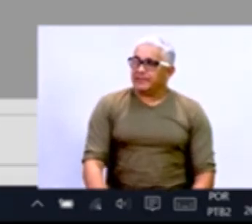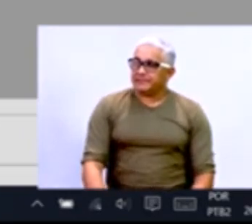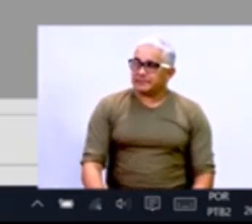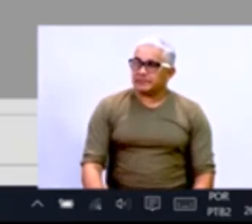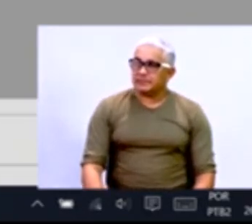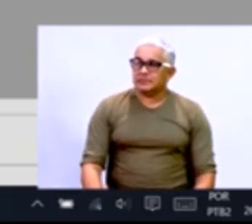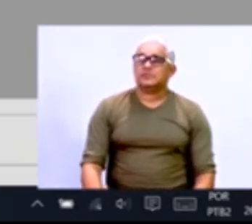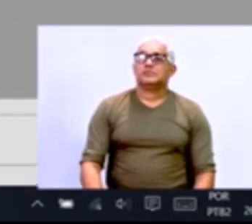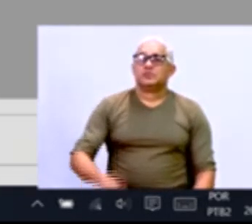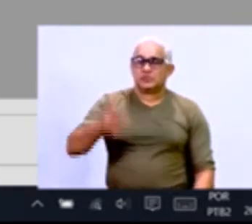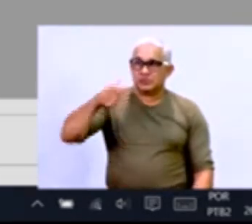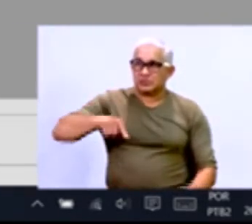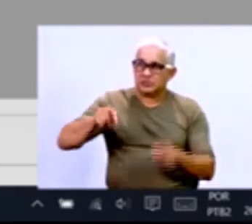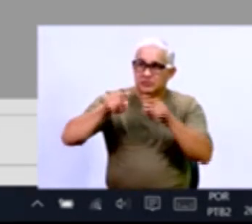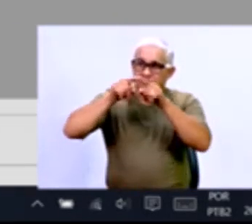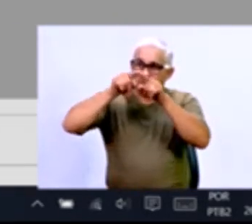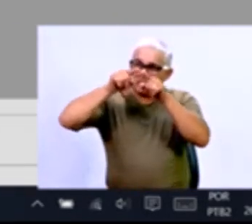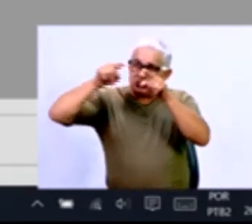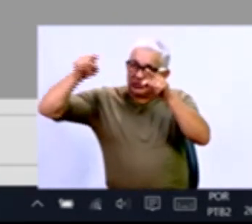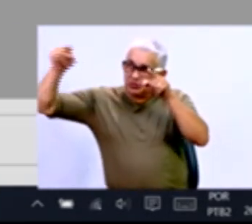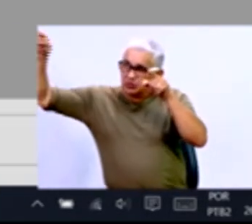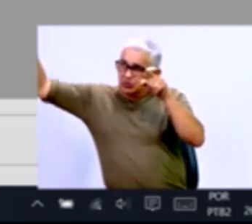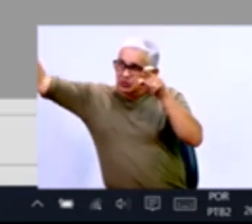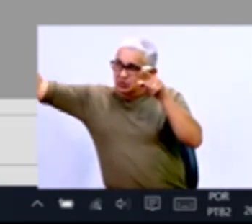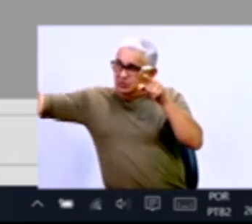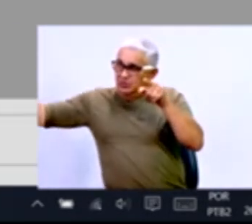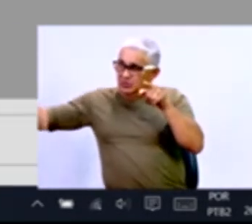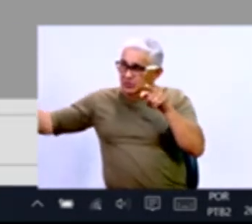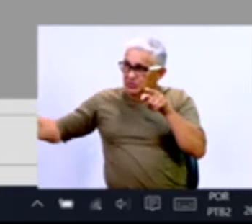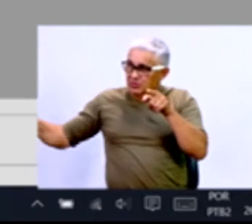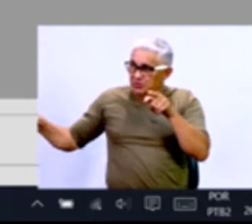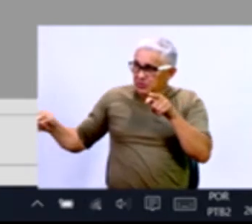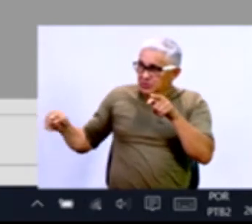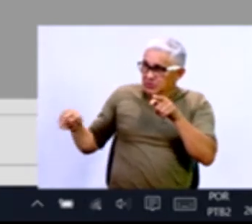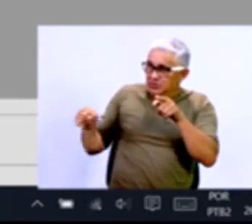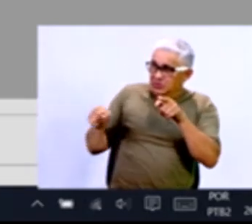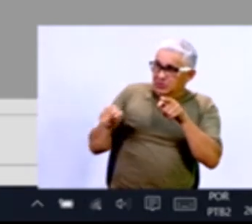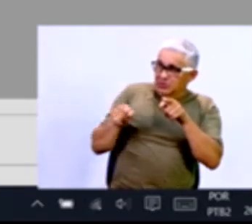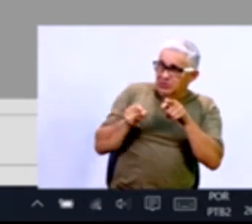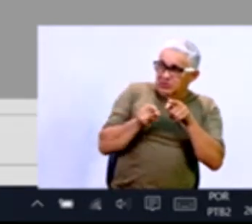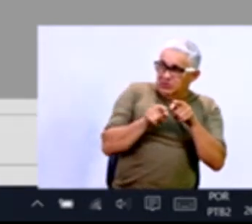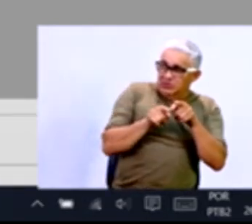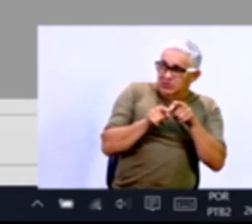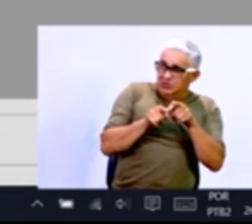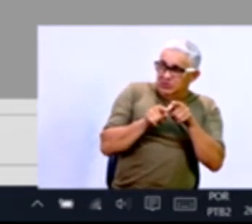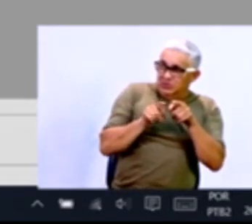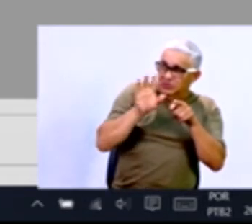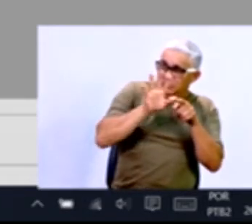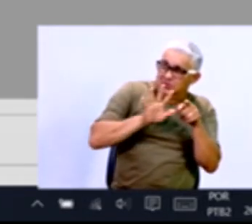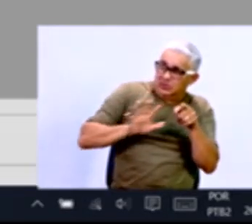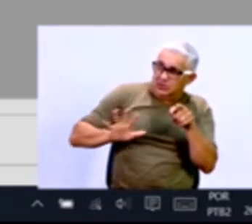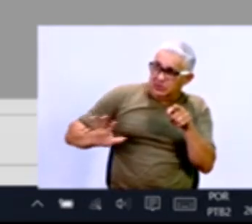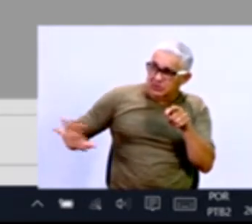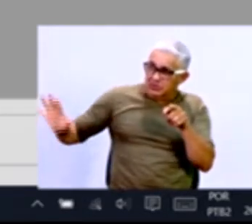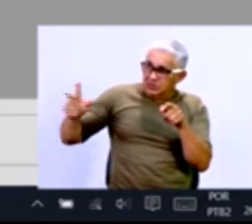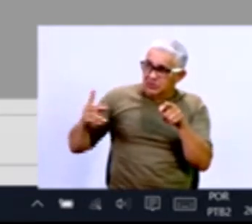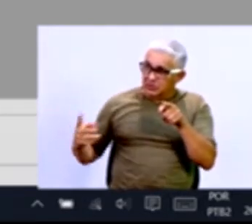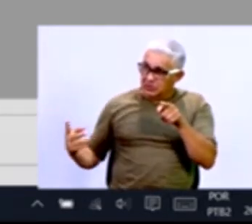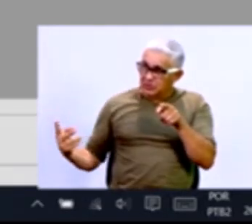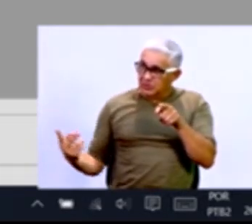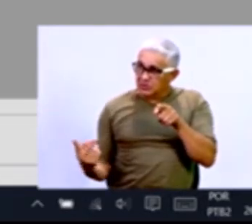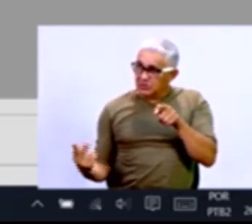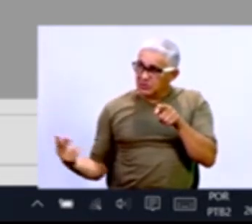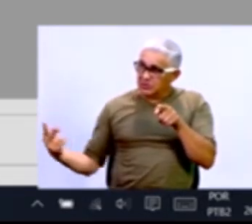Cortar aqui mais essa parte aqui que repete bastante, tá? Esse som que eu estou usando é